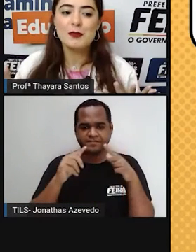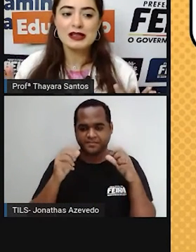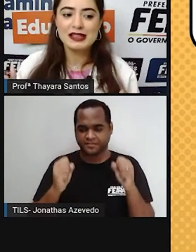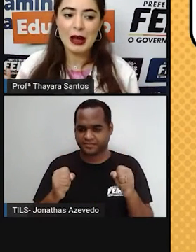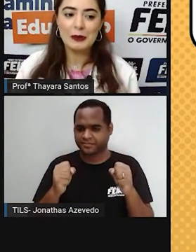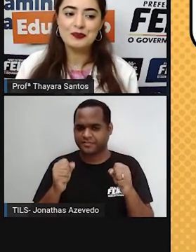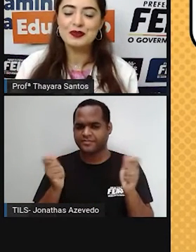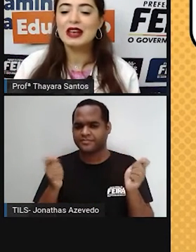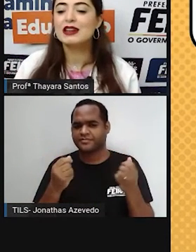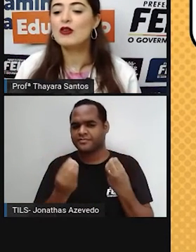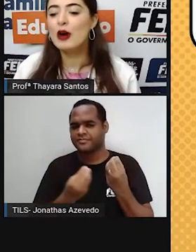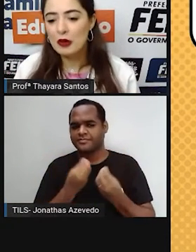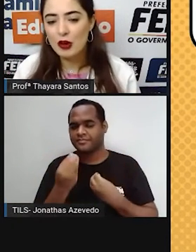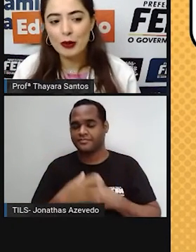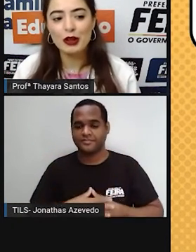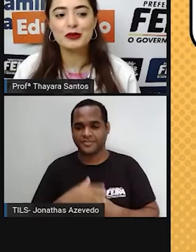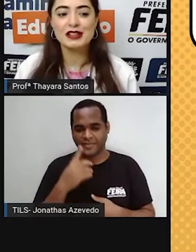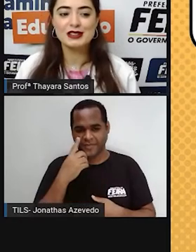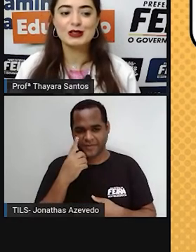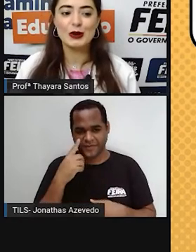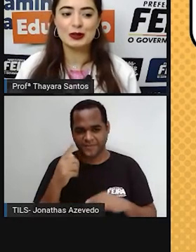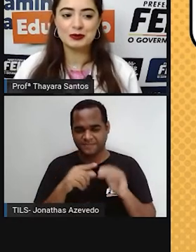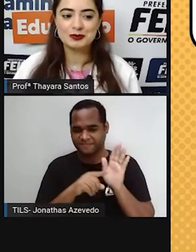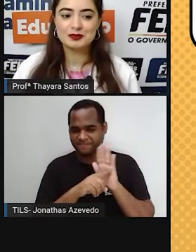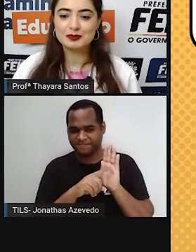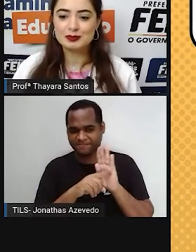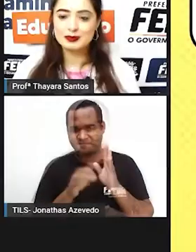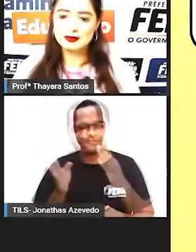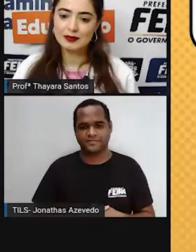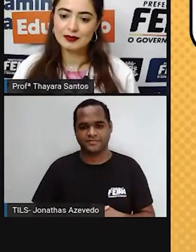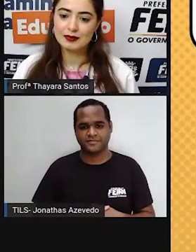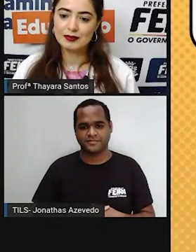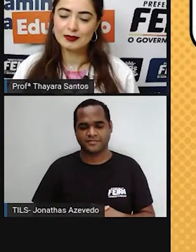corrida espacial. Então, vamos ver um pouquinho dessa história.